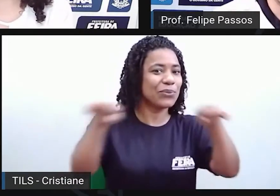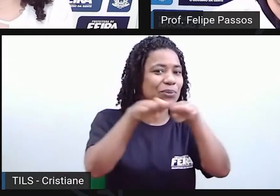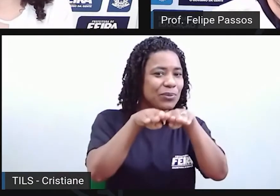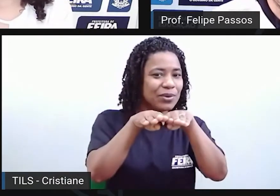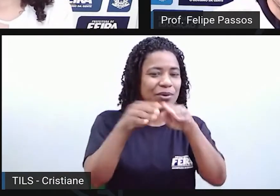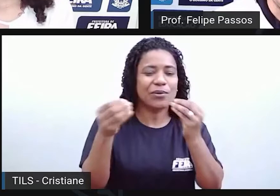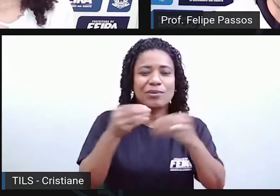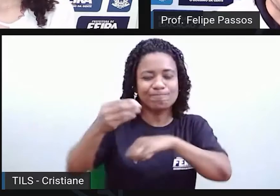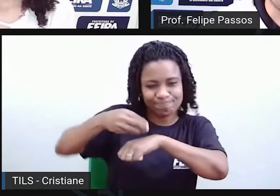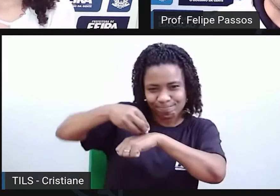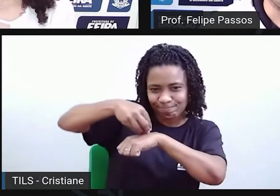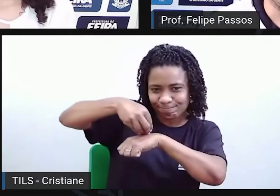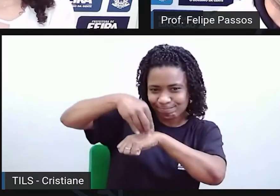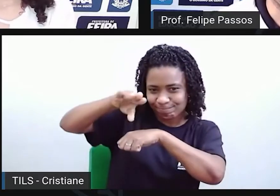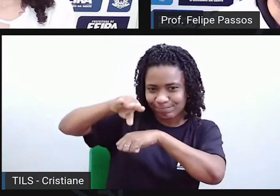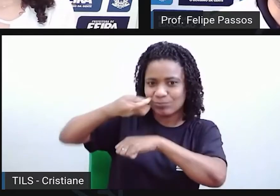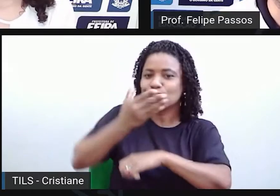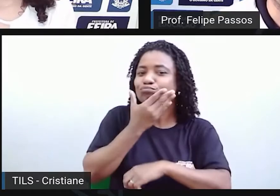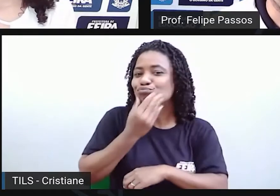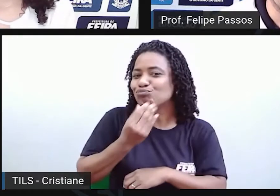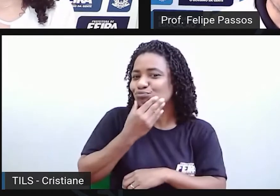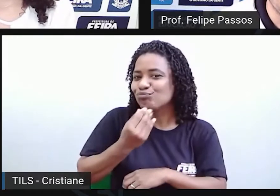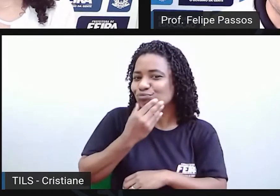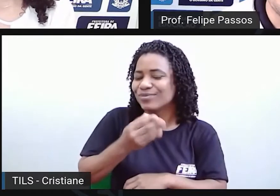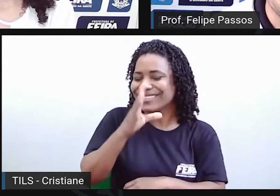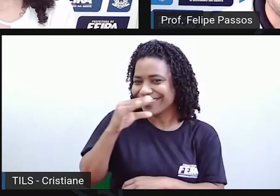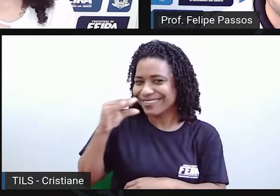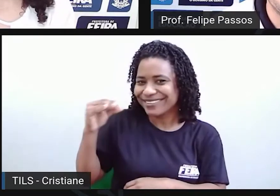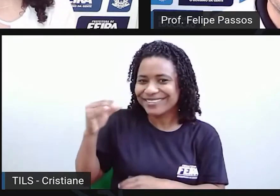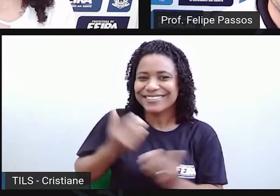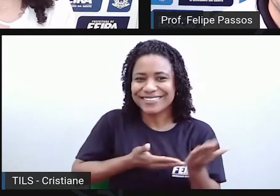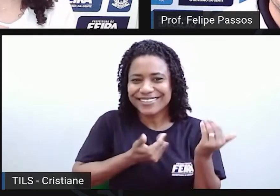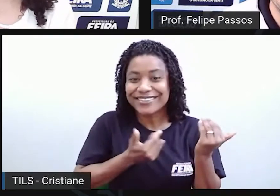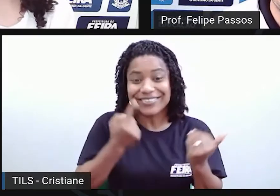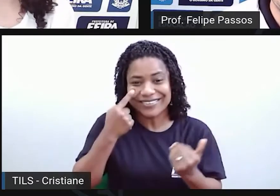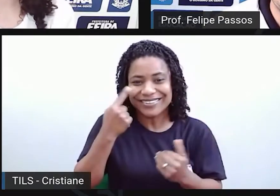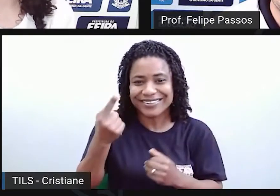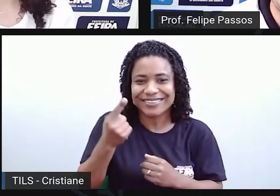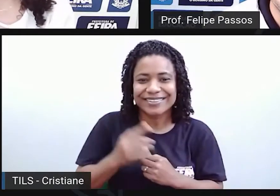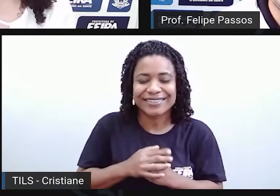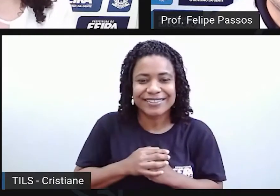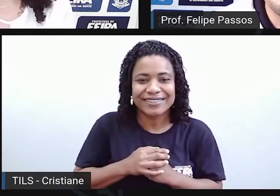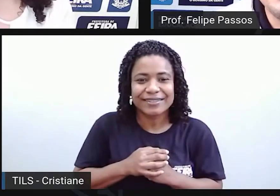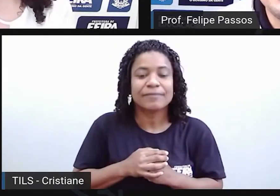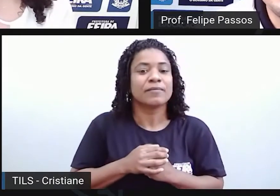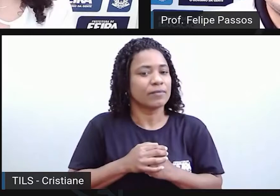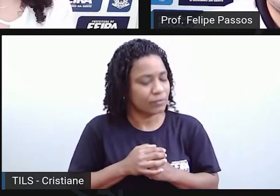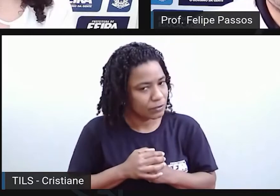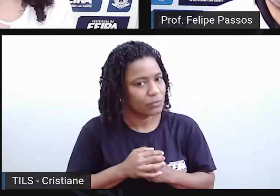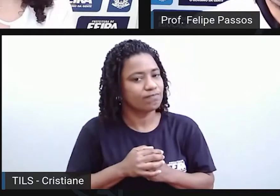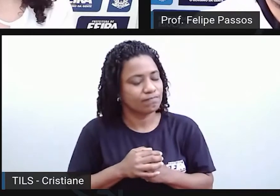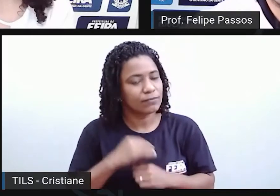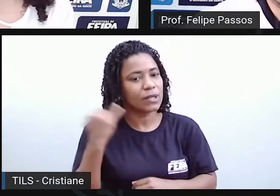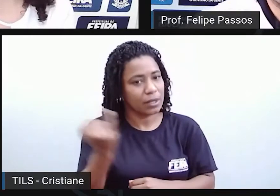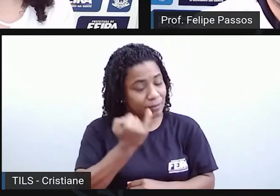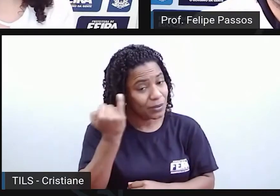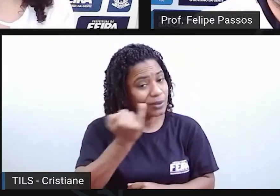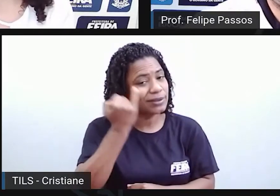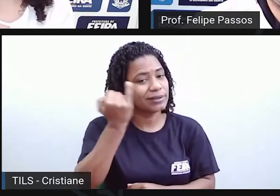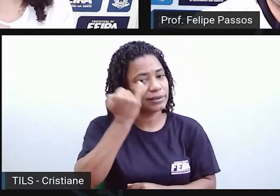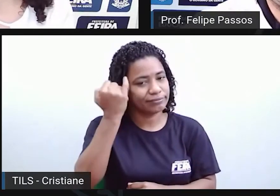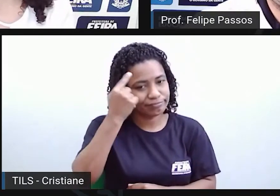finalizar, dar esse papo aí para os nossos garotos. É importantíssimo lembrar que a gente não